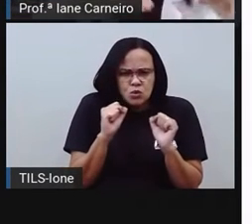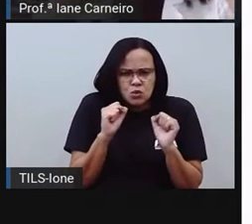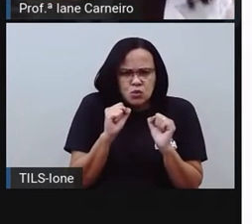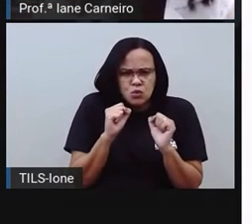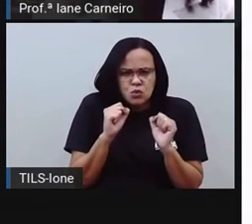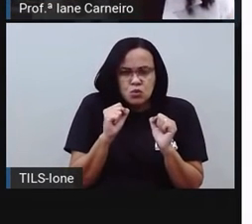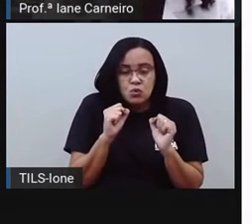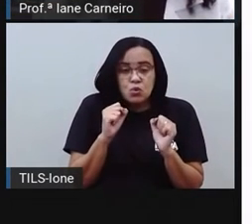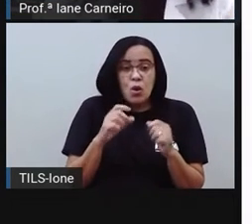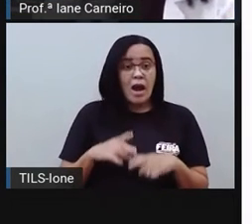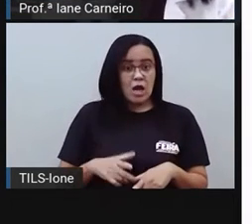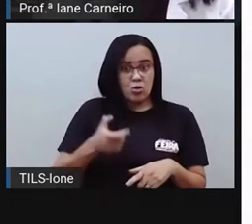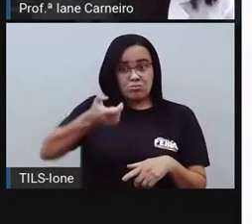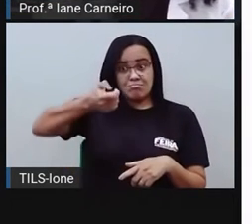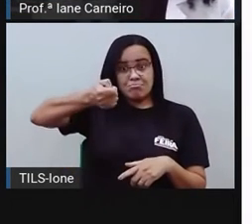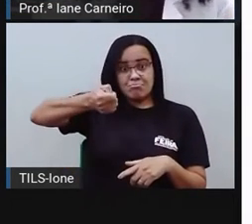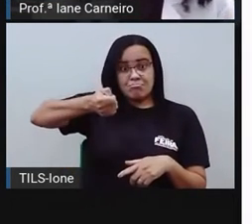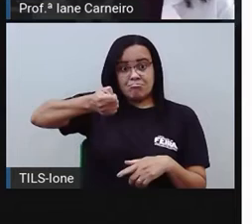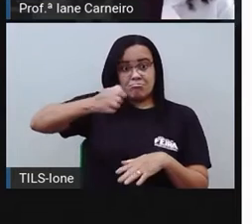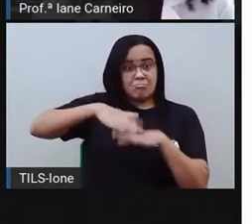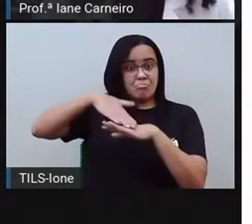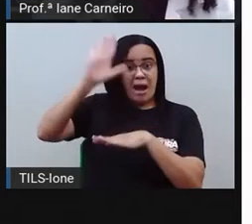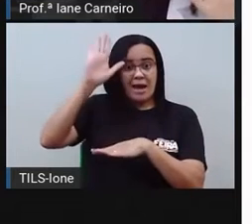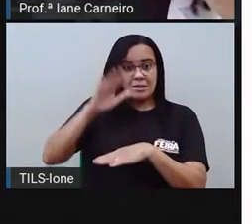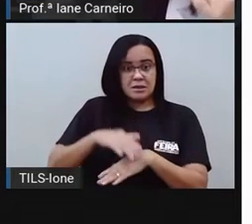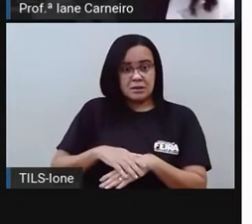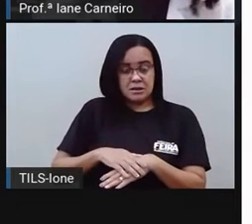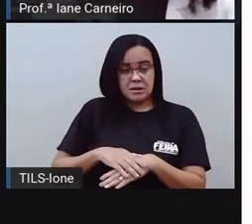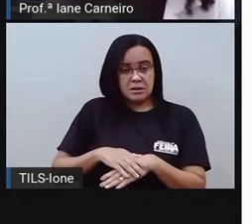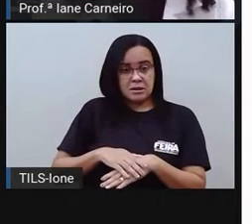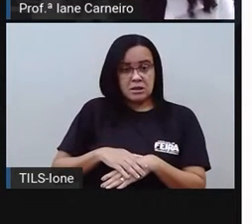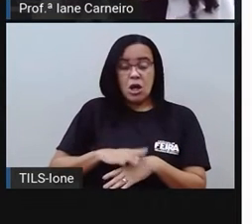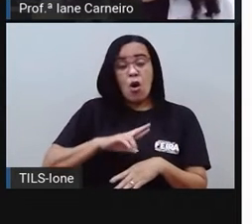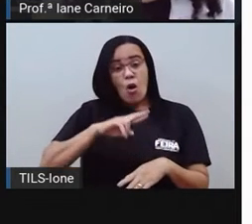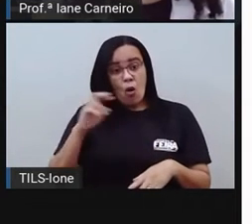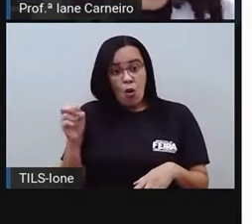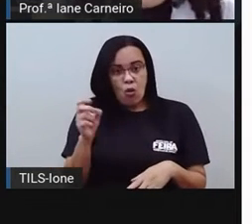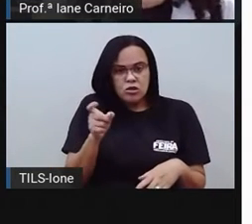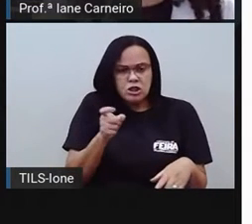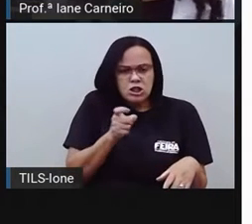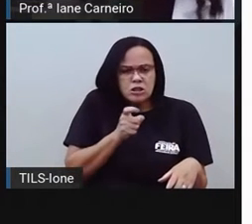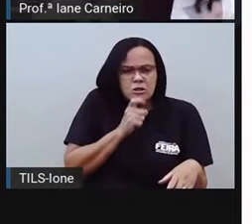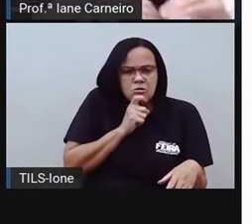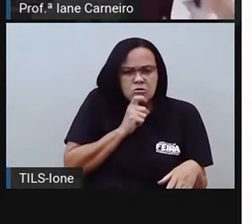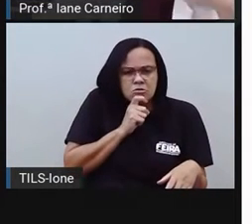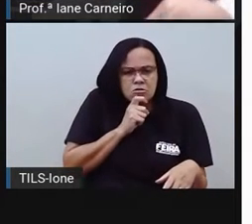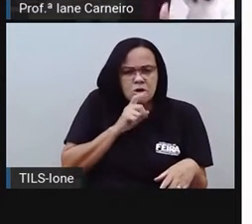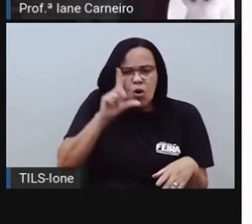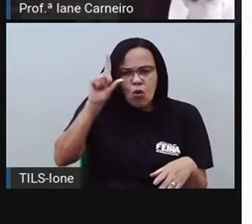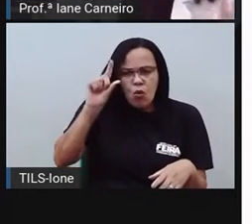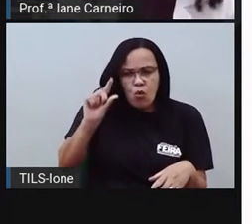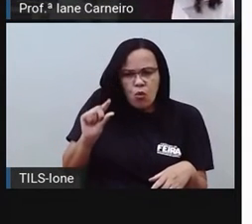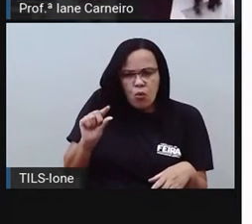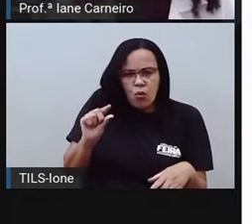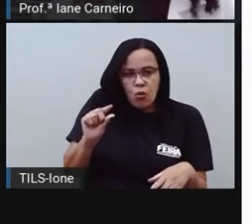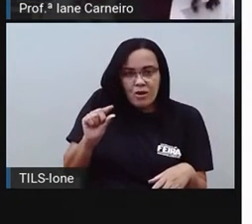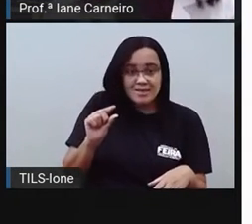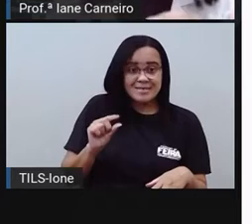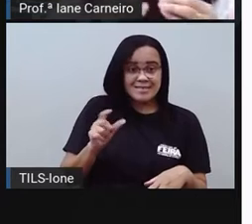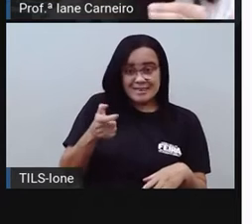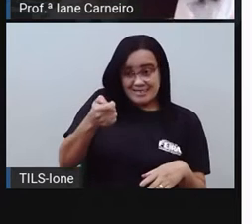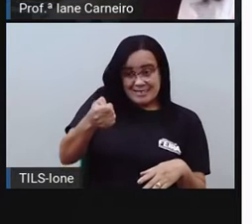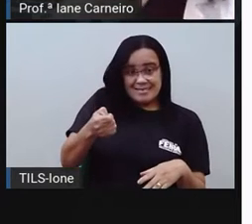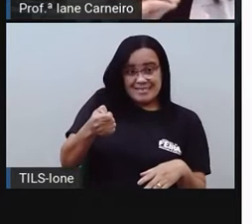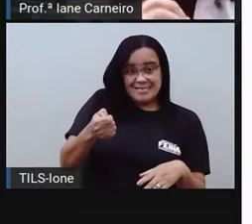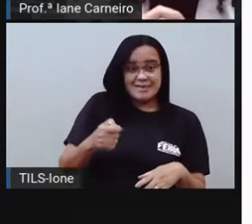tá muito quente, e aí eu falo, Ione, tá calor, vamos diminuir o ar-condicionado? A gente vai fazer um novo acordo.